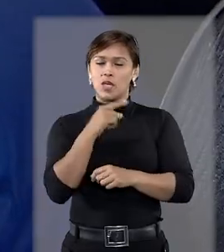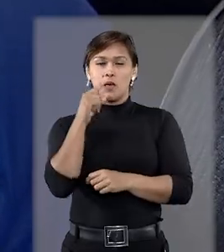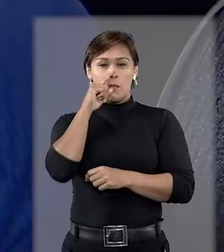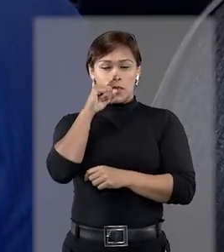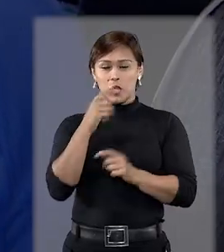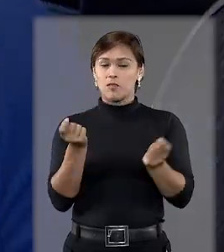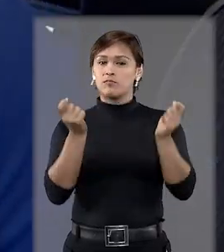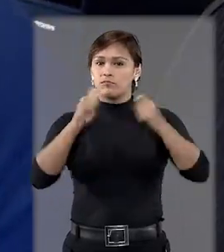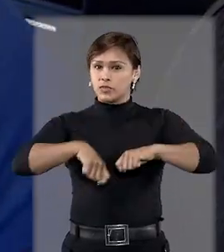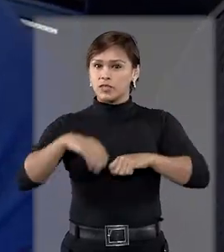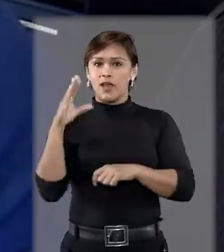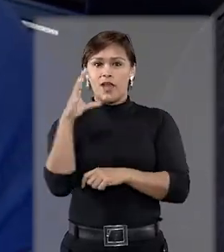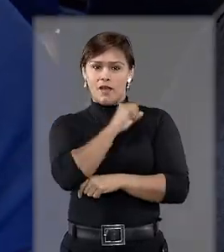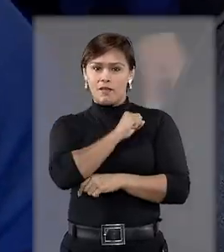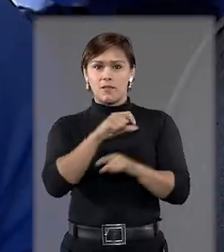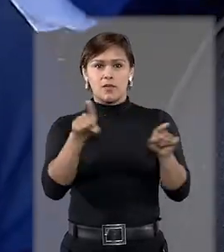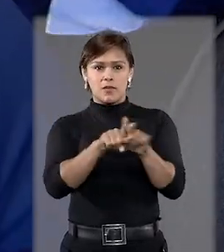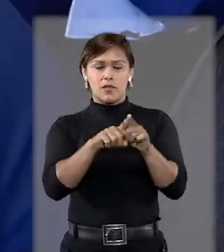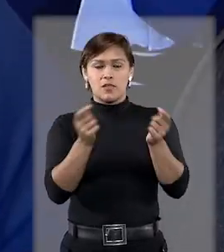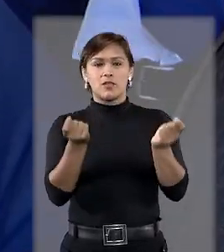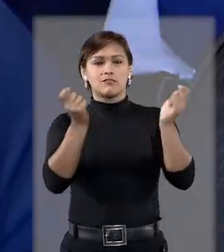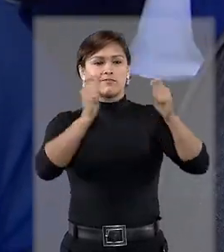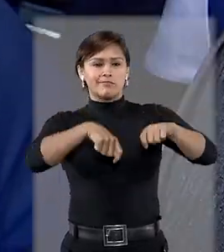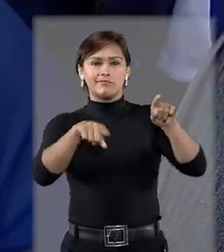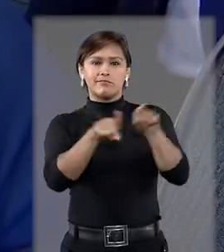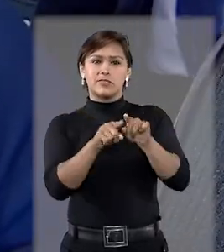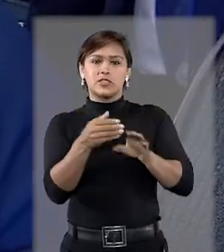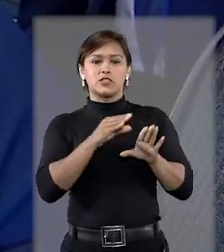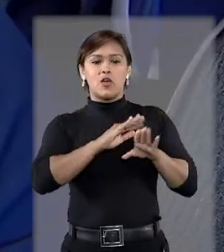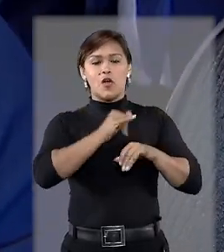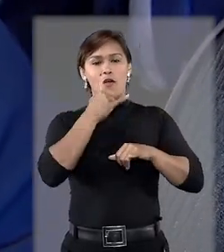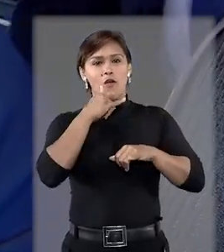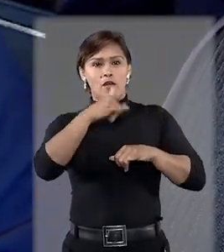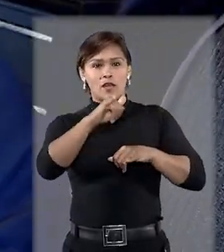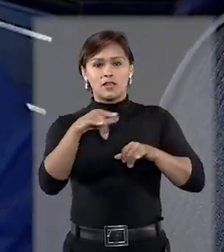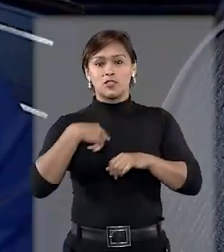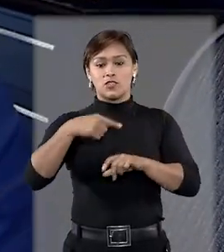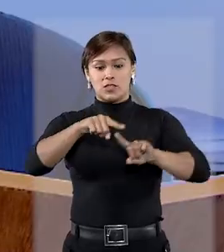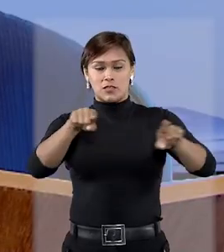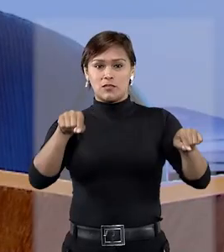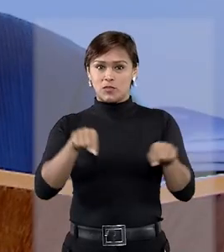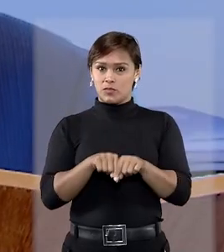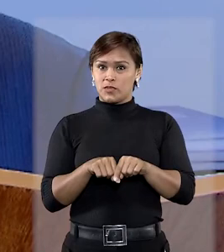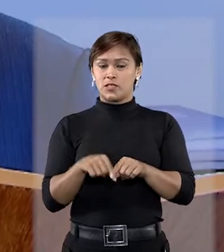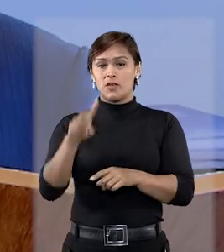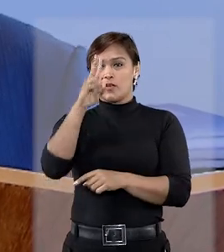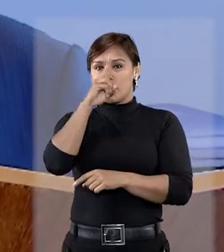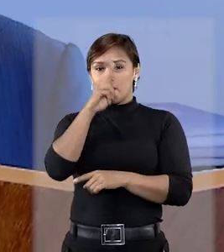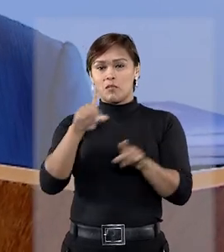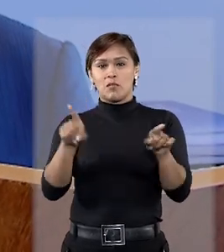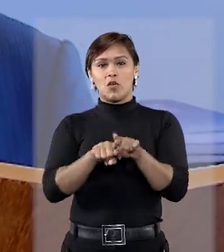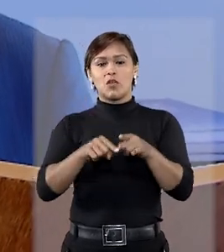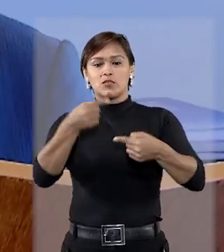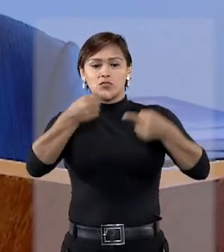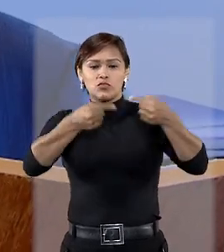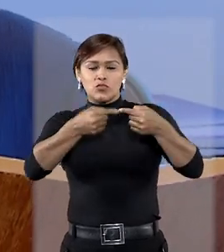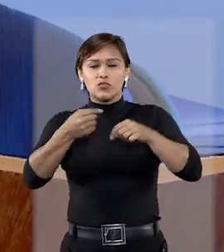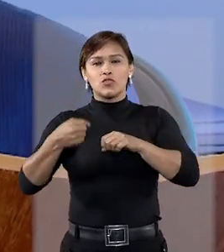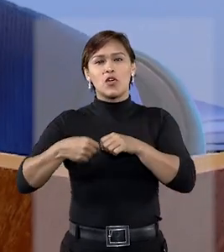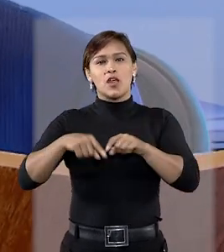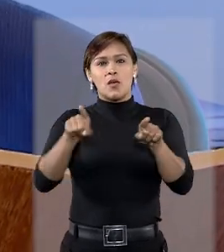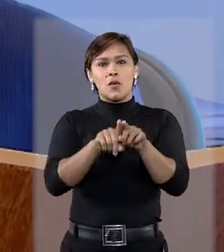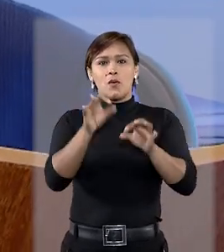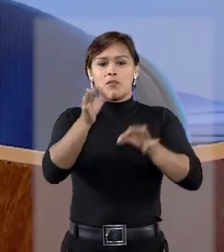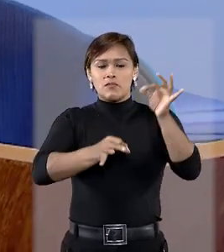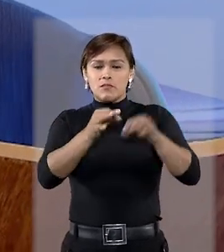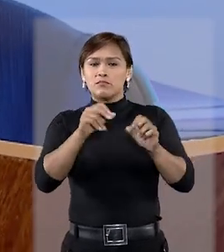de consequências imediatas e prejudiciais ao fornecimento de energia. E ressaltou que o debate jurídico em torno da